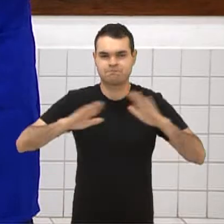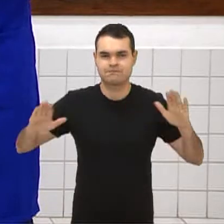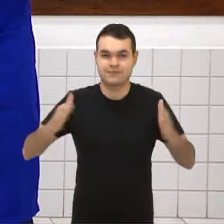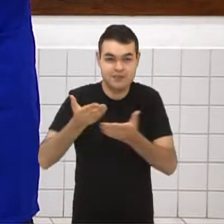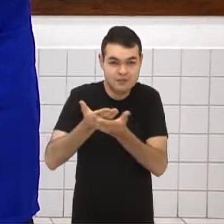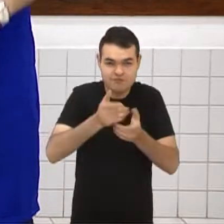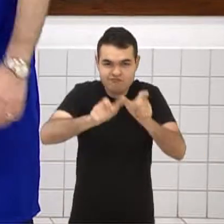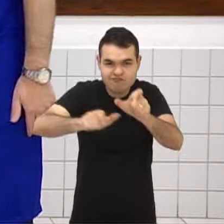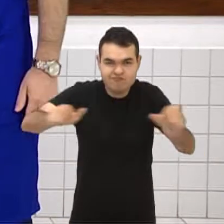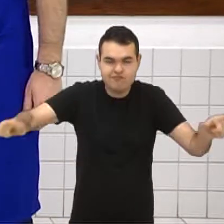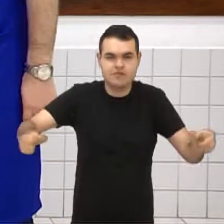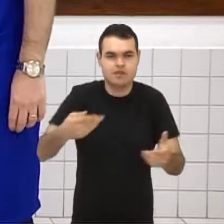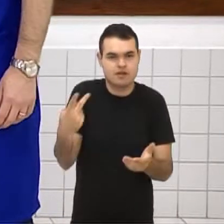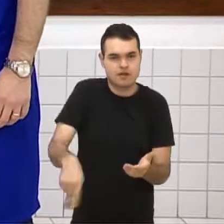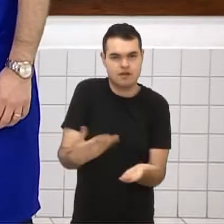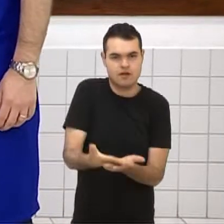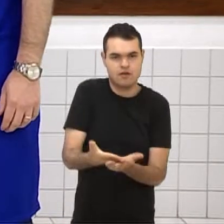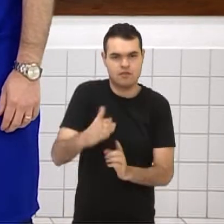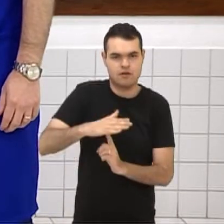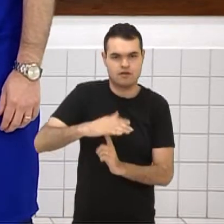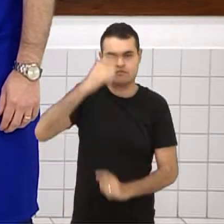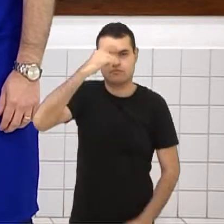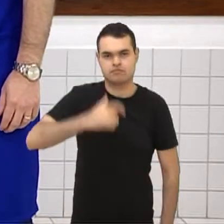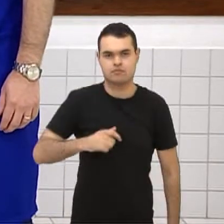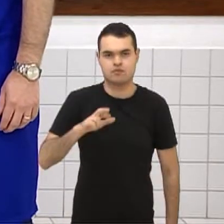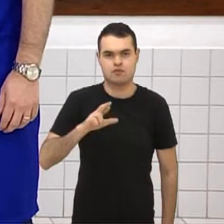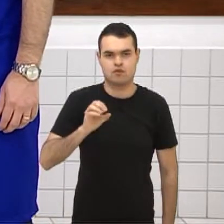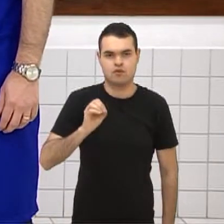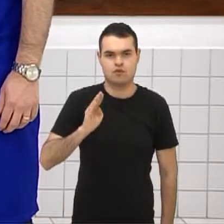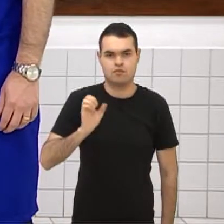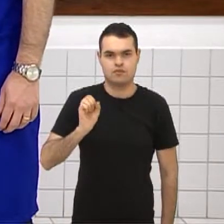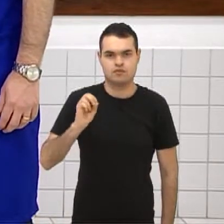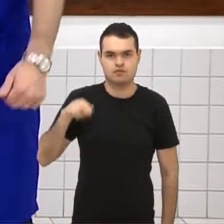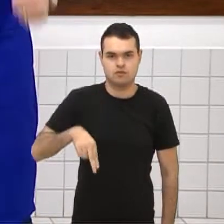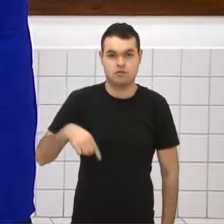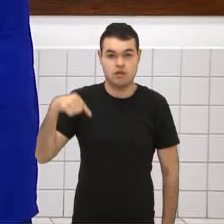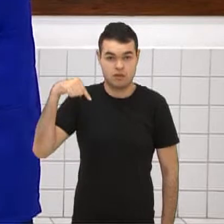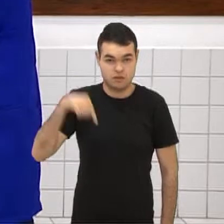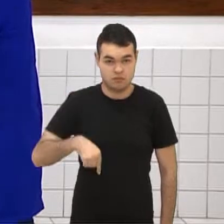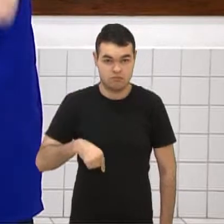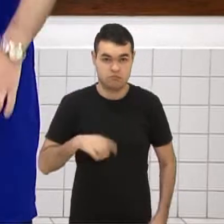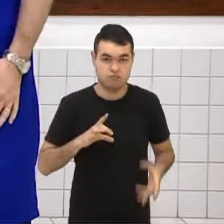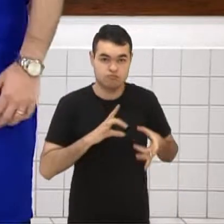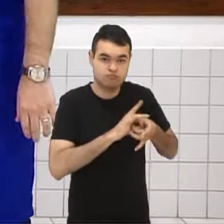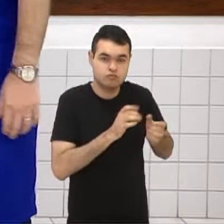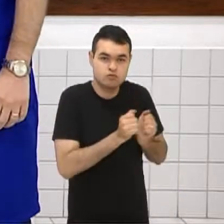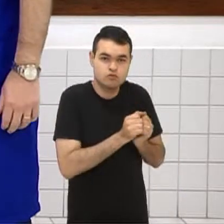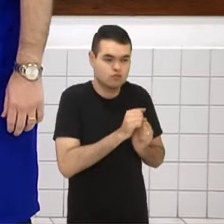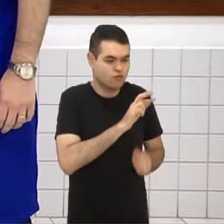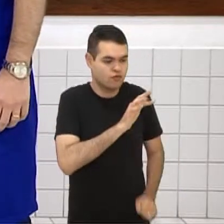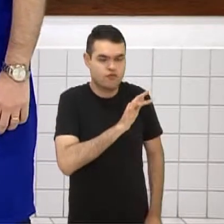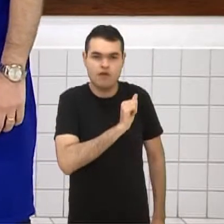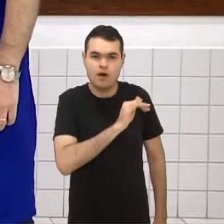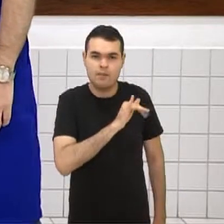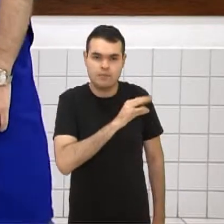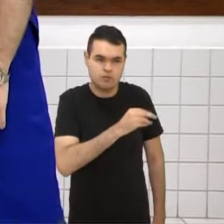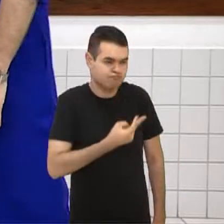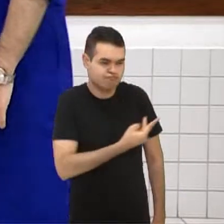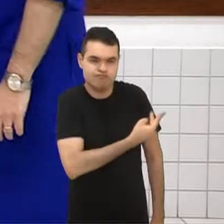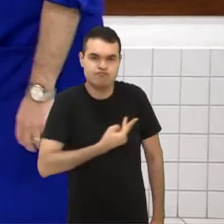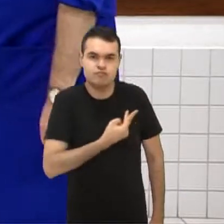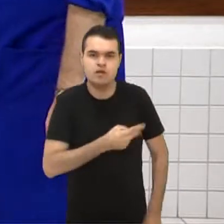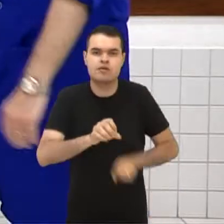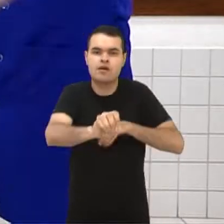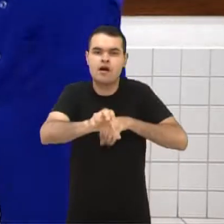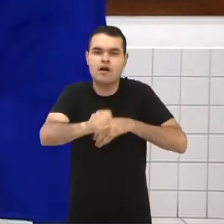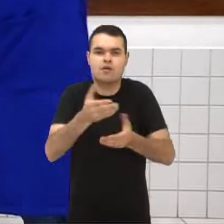Olá, estudante do Aula Paraná, eu sou o professor Robson, estamos aqui, eu e o professor Fábio, para uma aula de filosofia ao